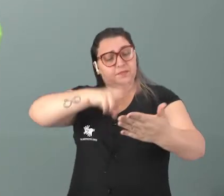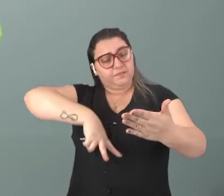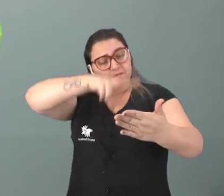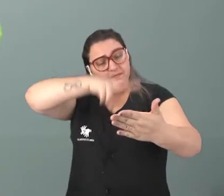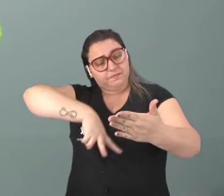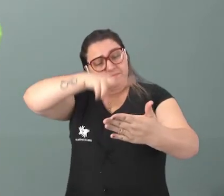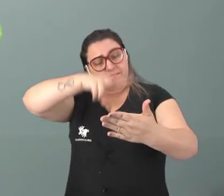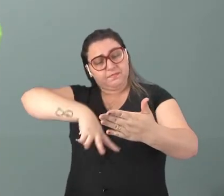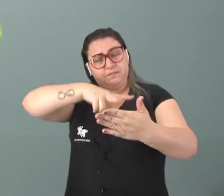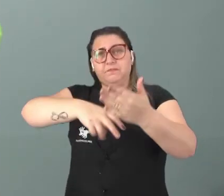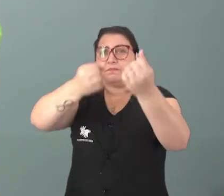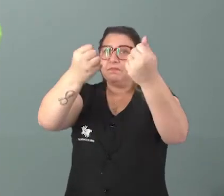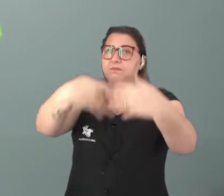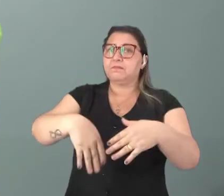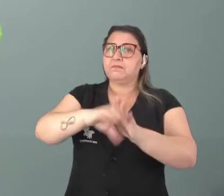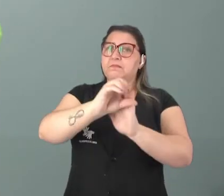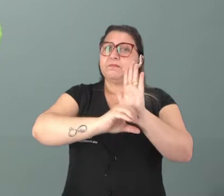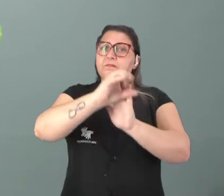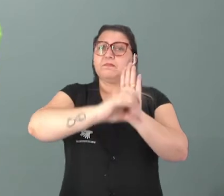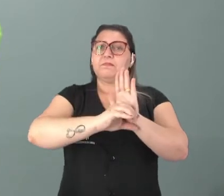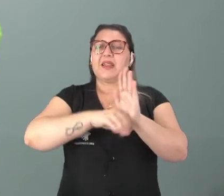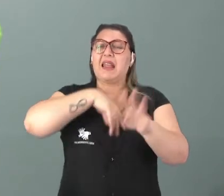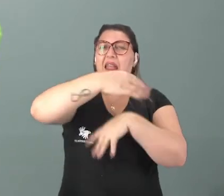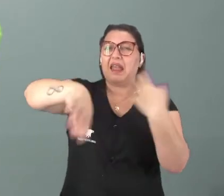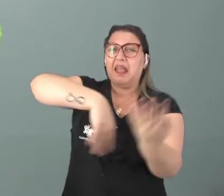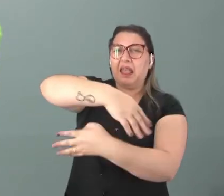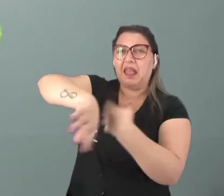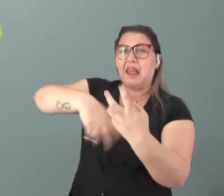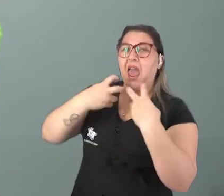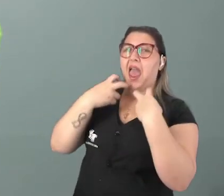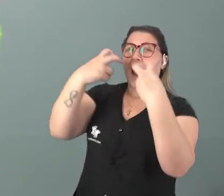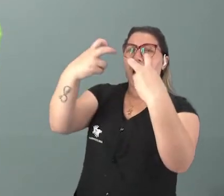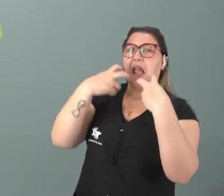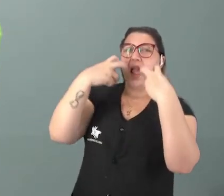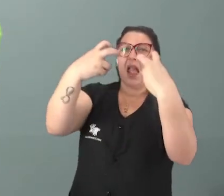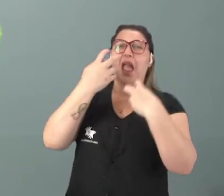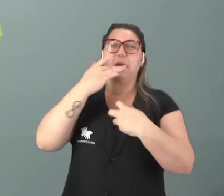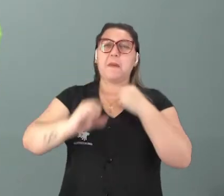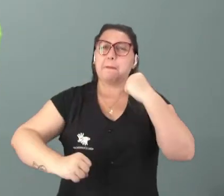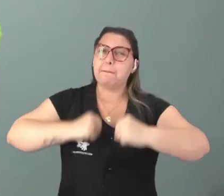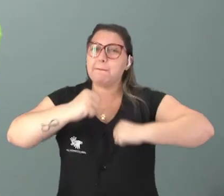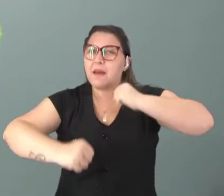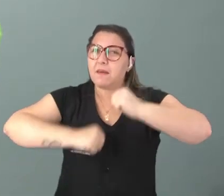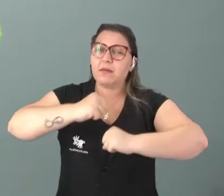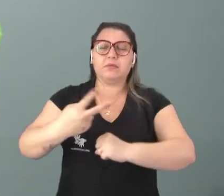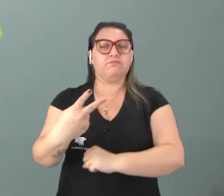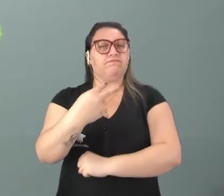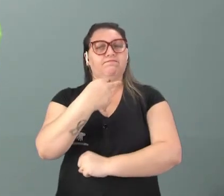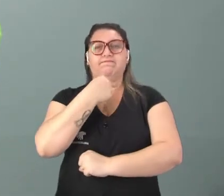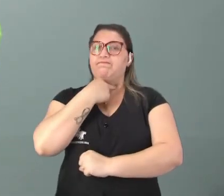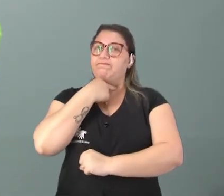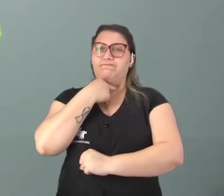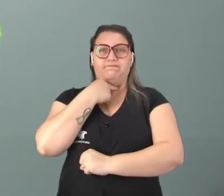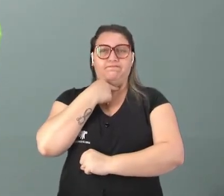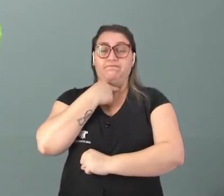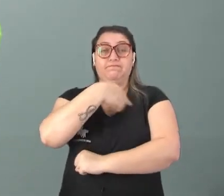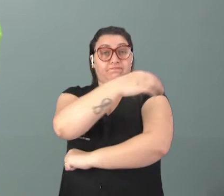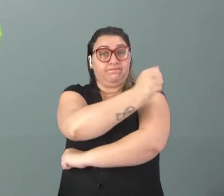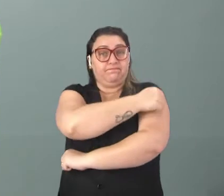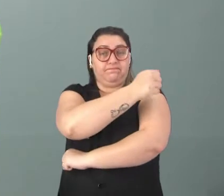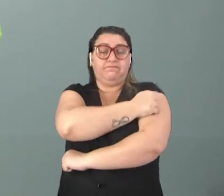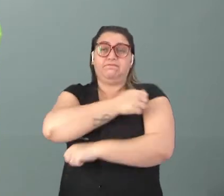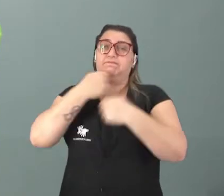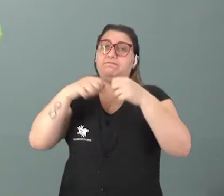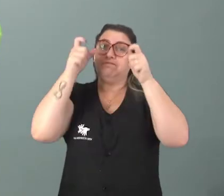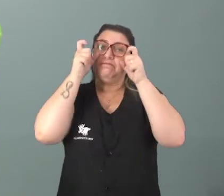leitura, explicando o conteúdo e tá aquela bagunça, aquela gritaria, é menino correndo. Não pode, então os alunos têm que